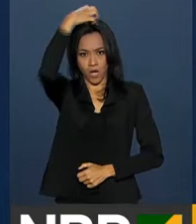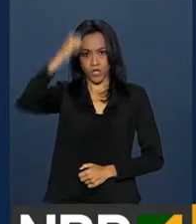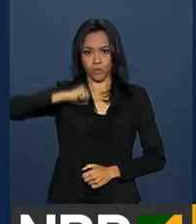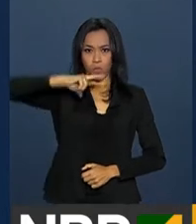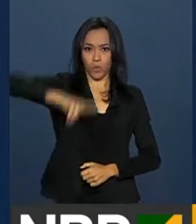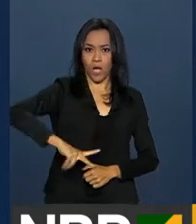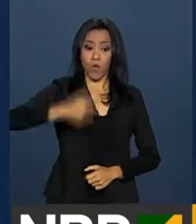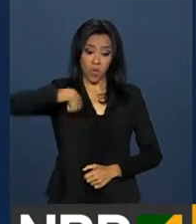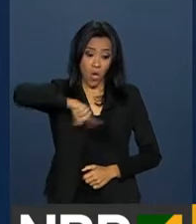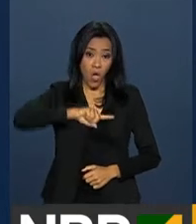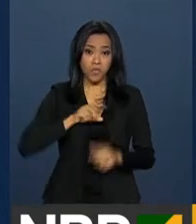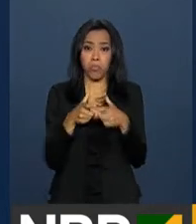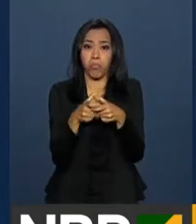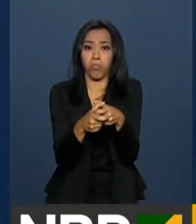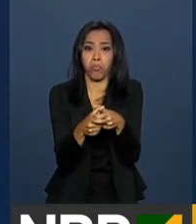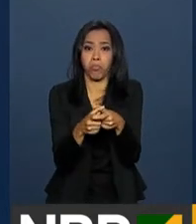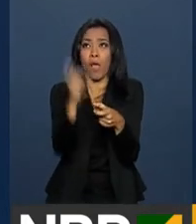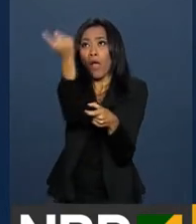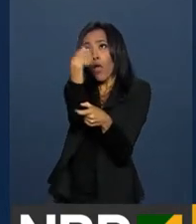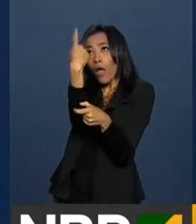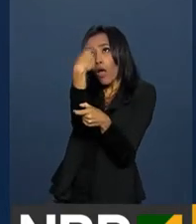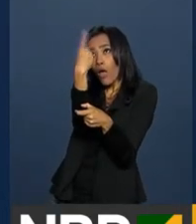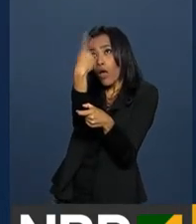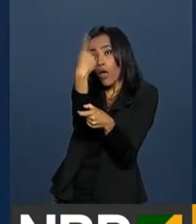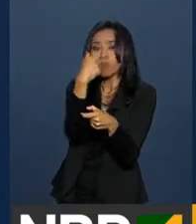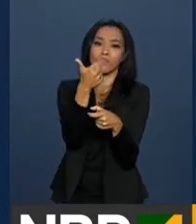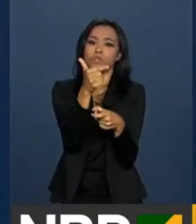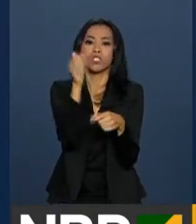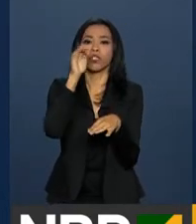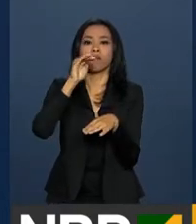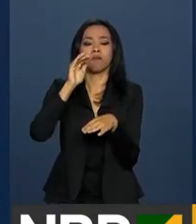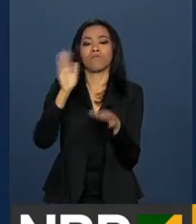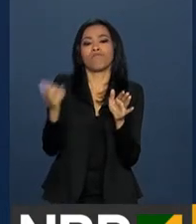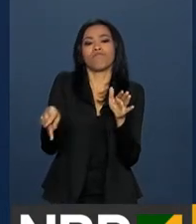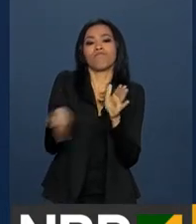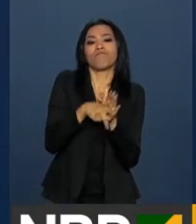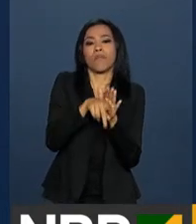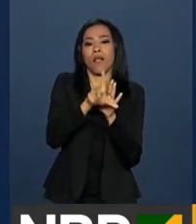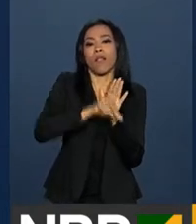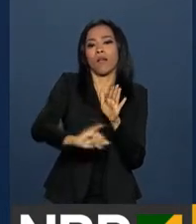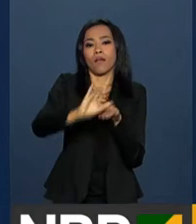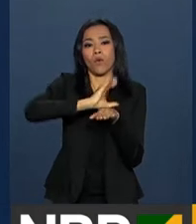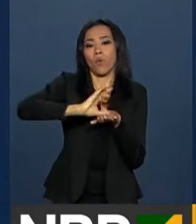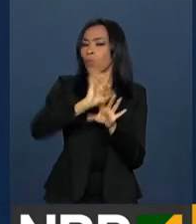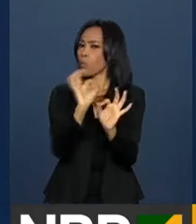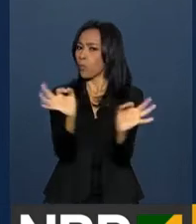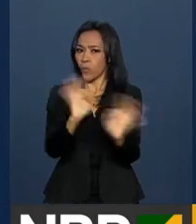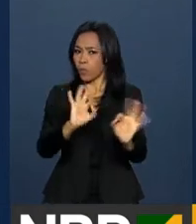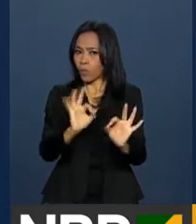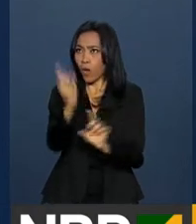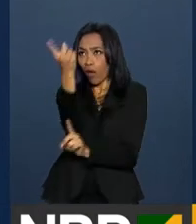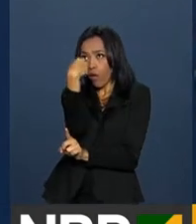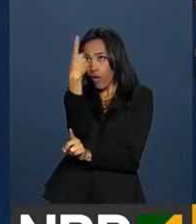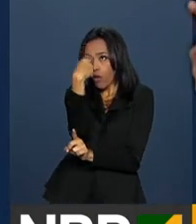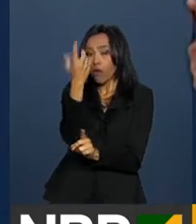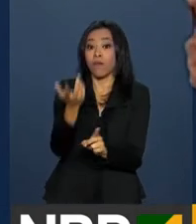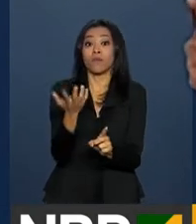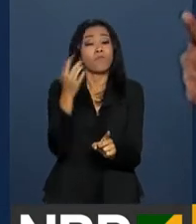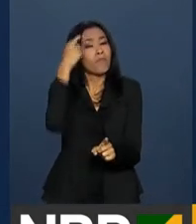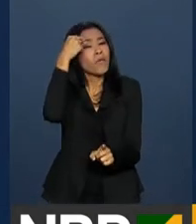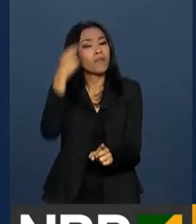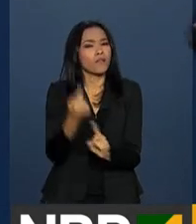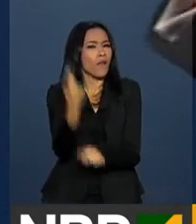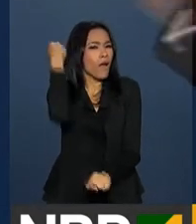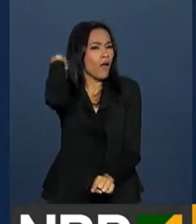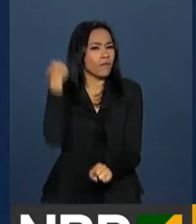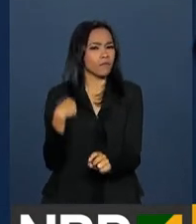éramos colônia de Portugal, não tínhamos uma legislação própria. E imaginem se lá, nas vilas e cidades